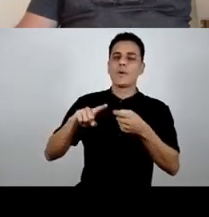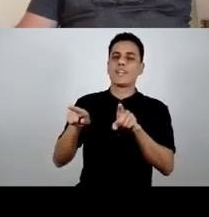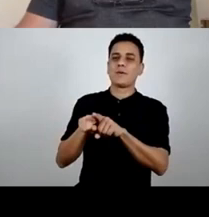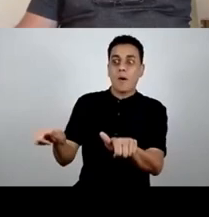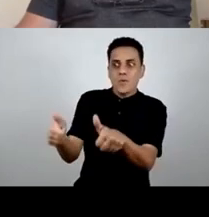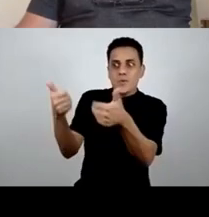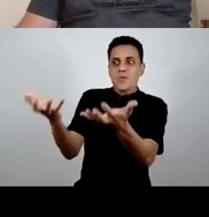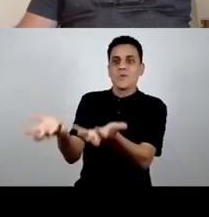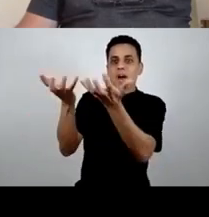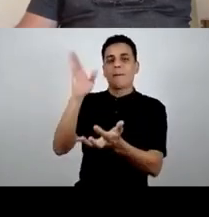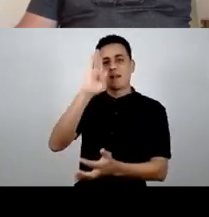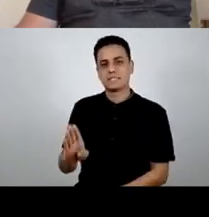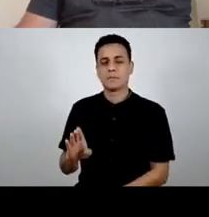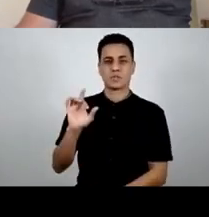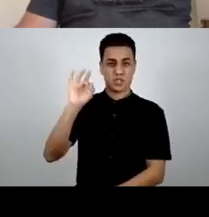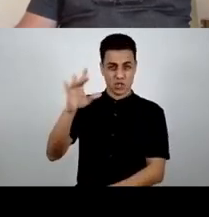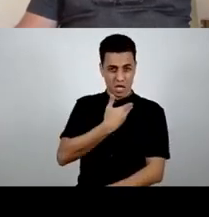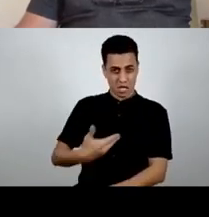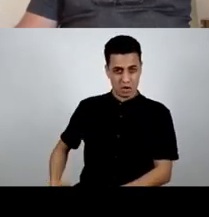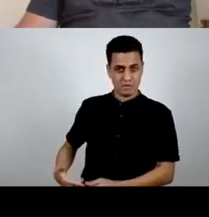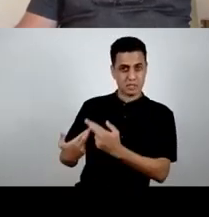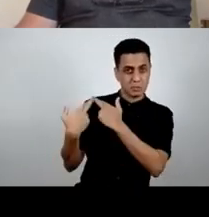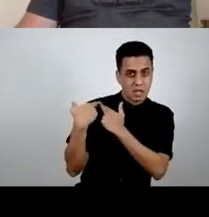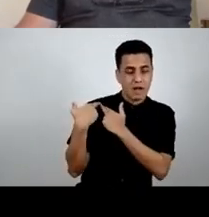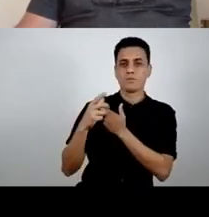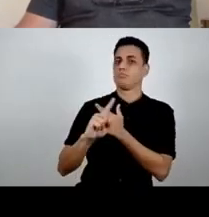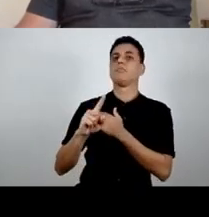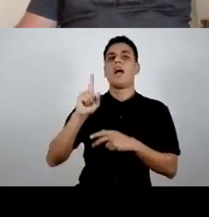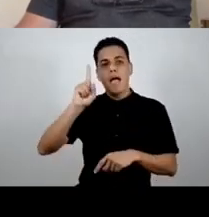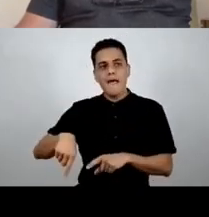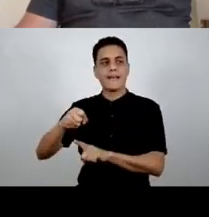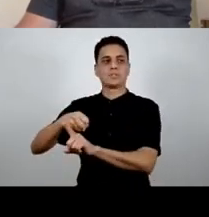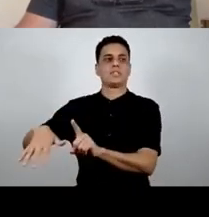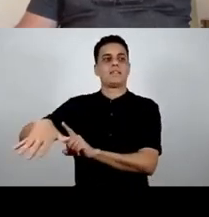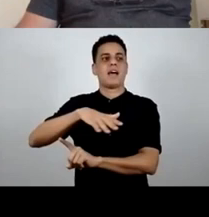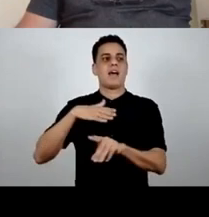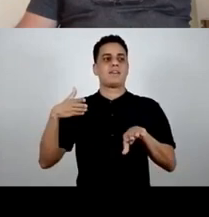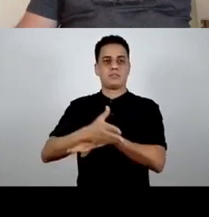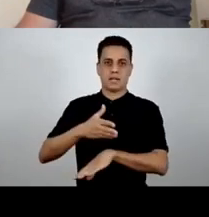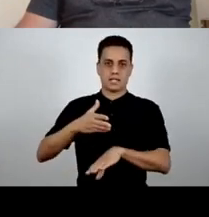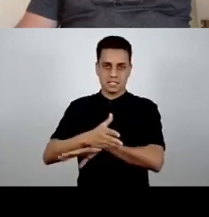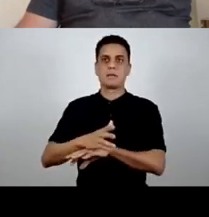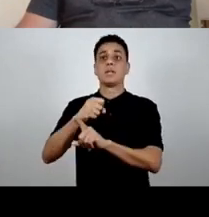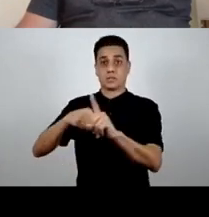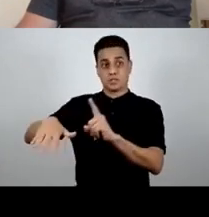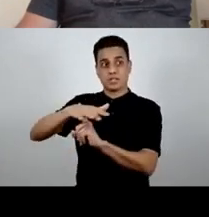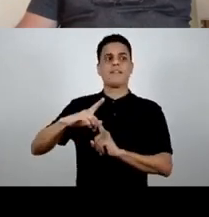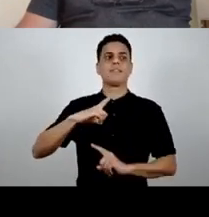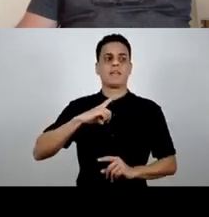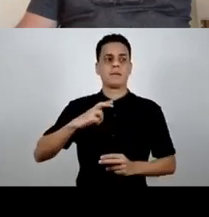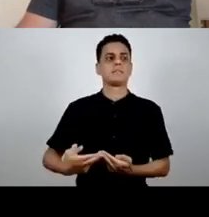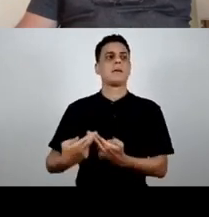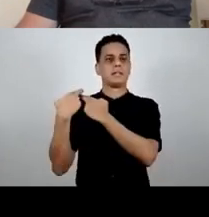não passa só pelo Estado, mas ela passa também pela participação da sociedade civil. A sociedade civil também tem um papel a